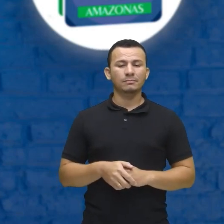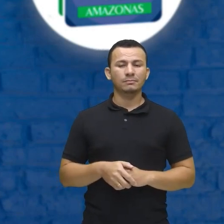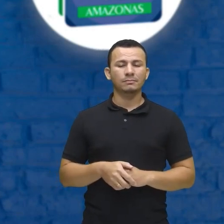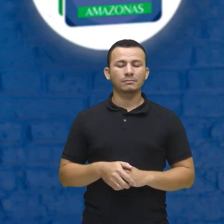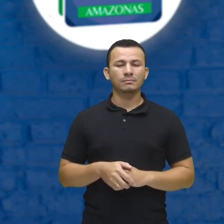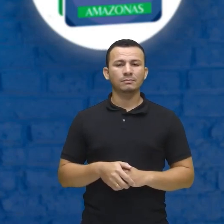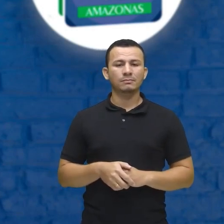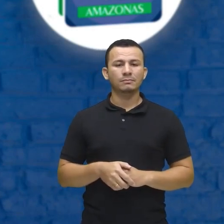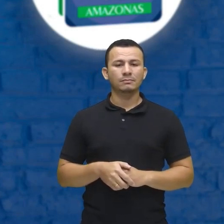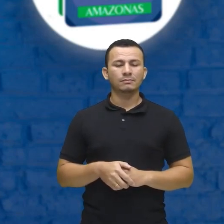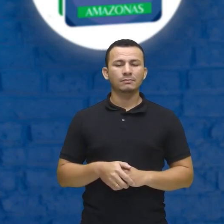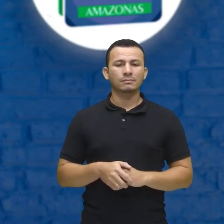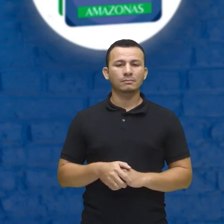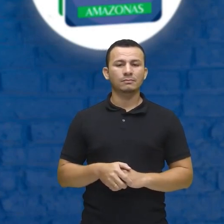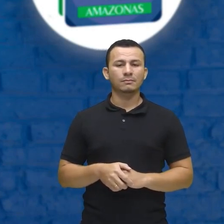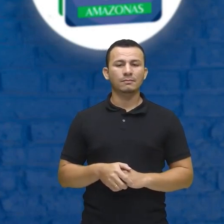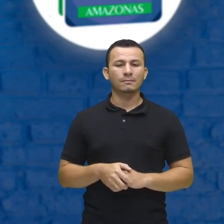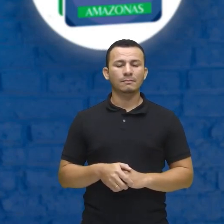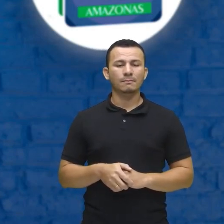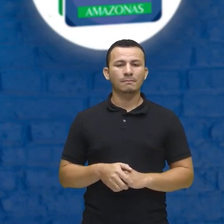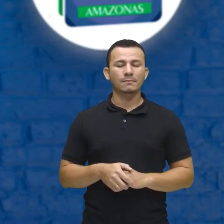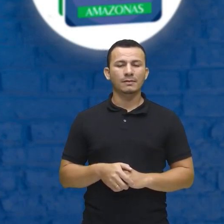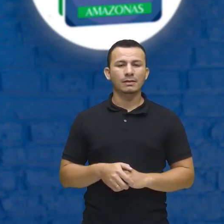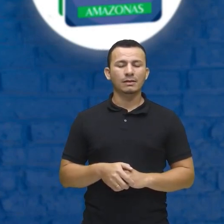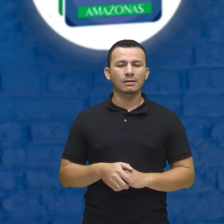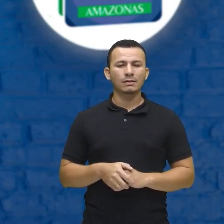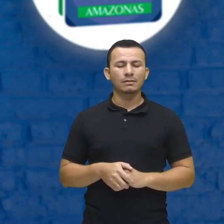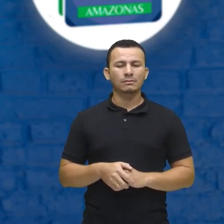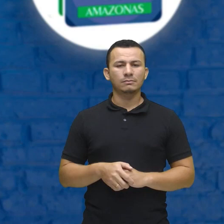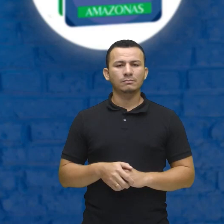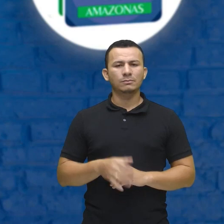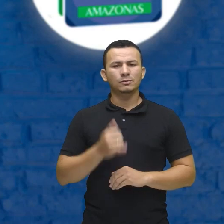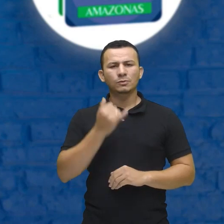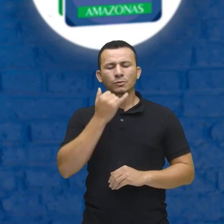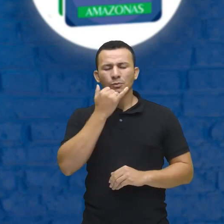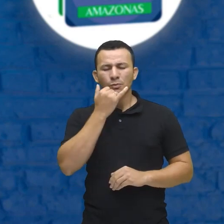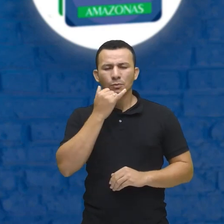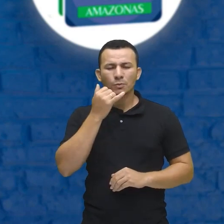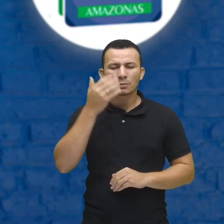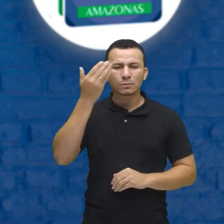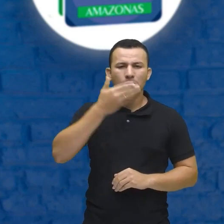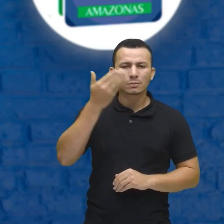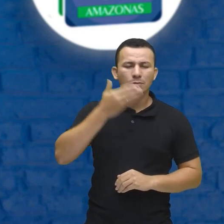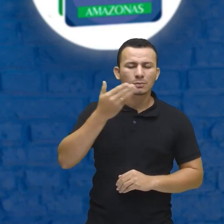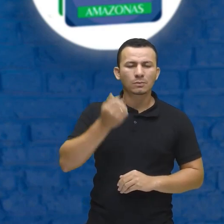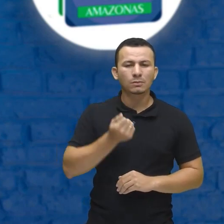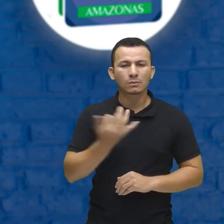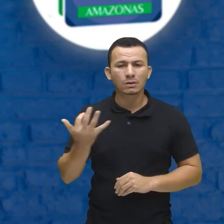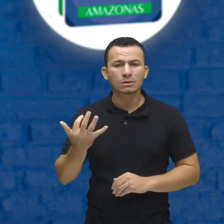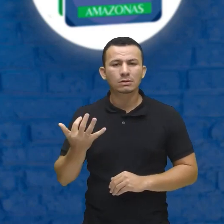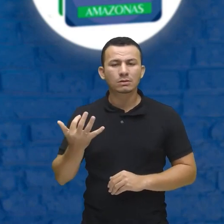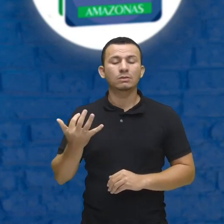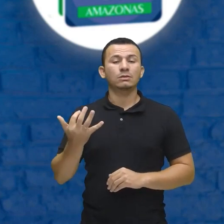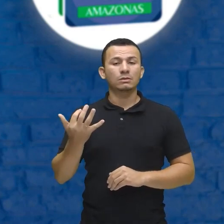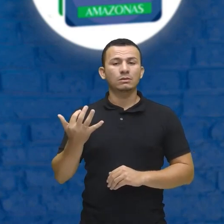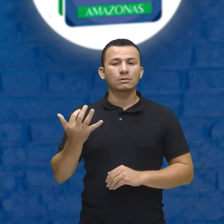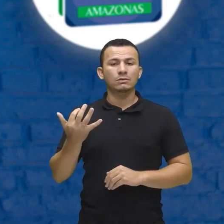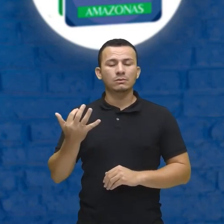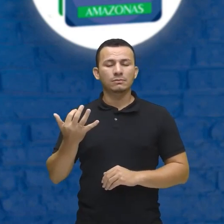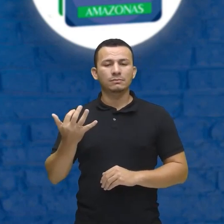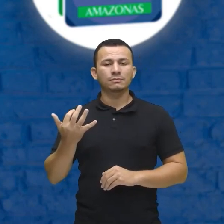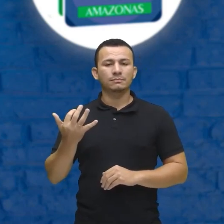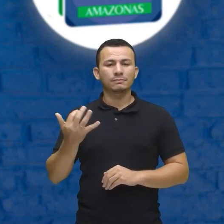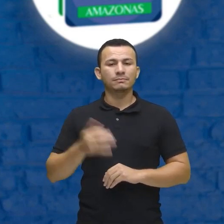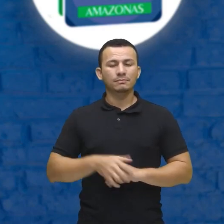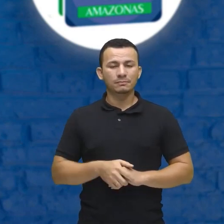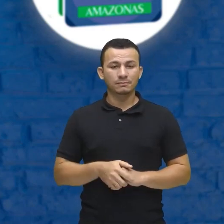quanto? Vamos anotar aí. Professora Lúcia não consegue ver direitinho. Muito bem. Então, que você,